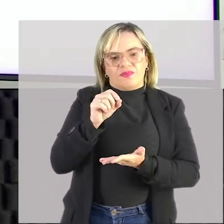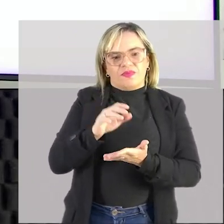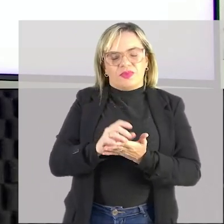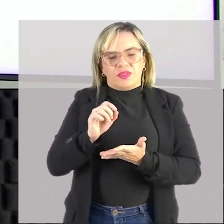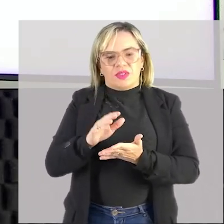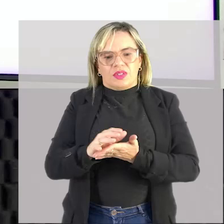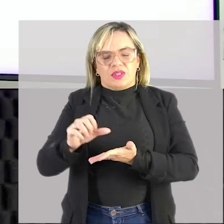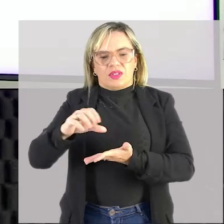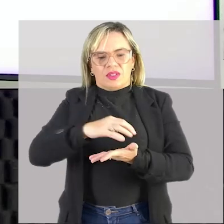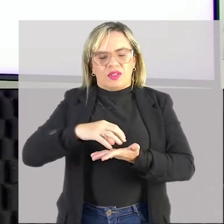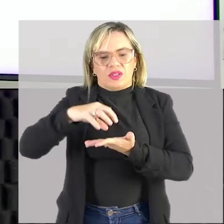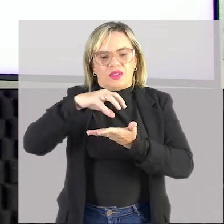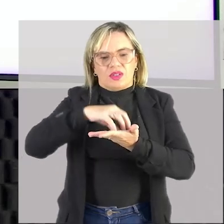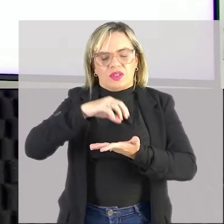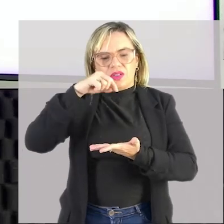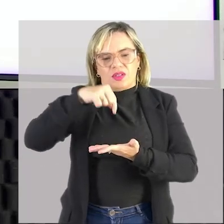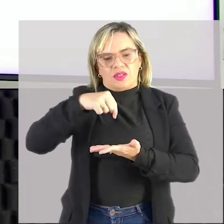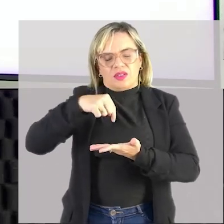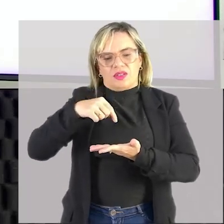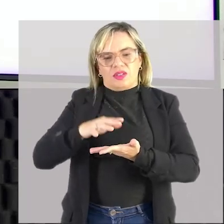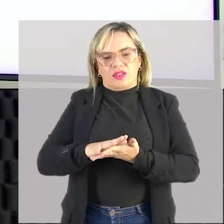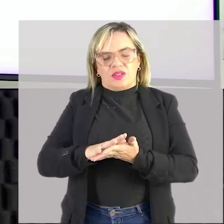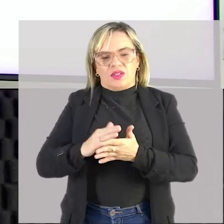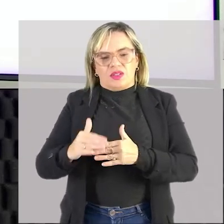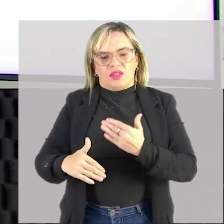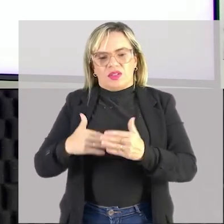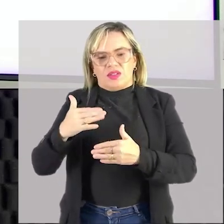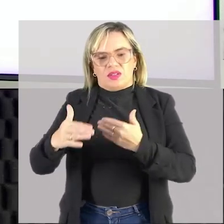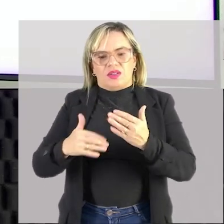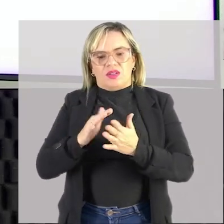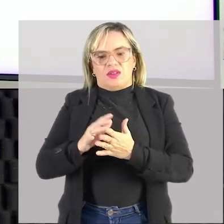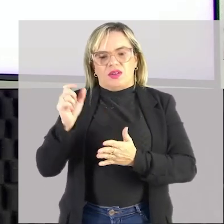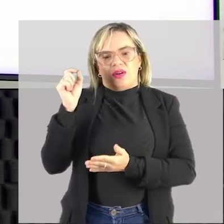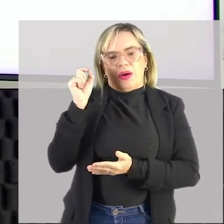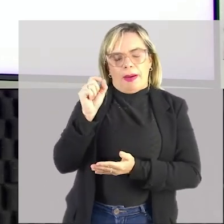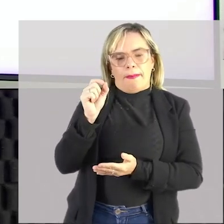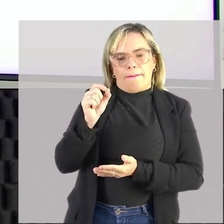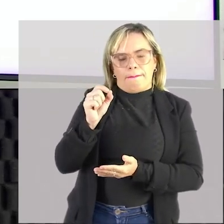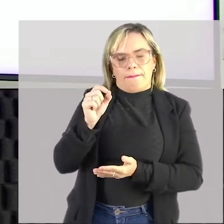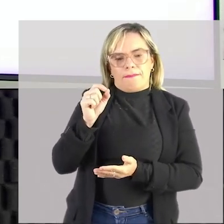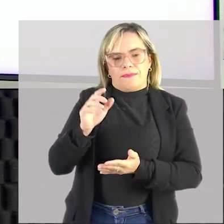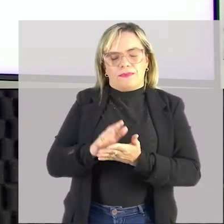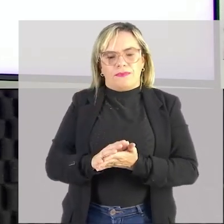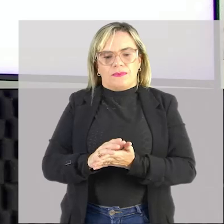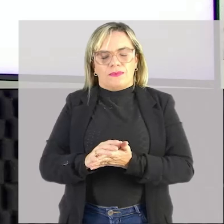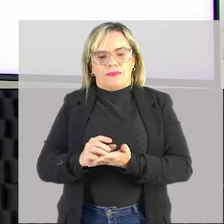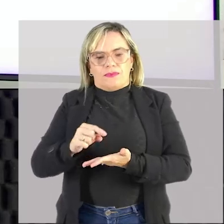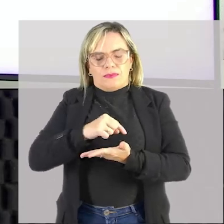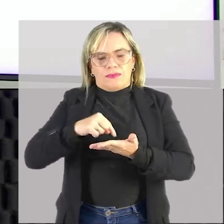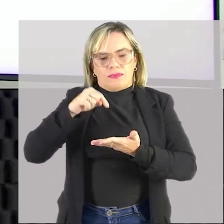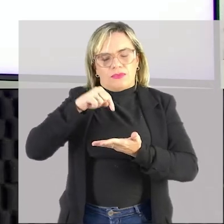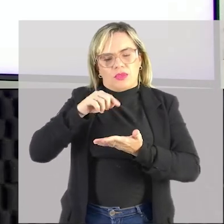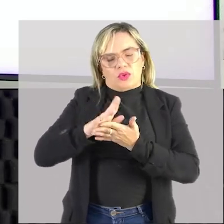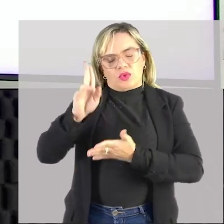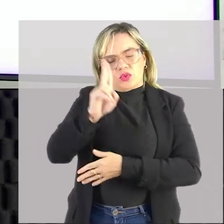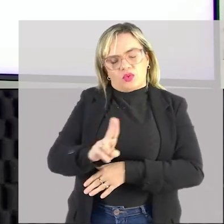esse centro, né, que estava sendo então erguido enquanto centro ali de ponto, né, os econômico do Estado do Maranhão, como